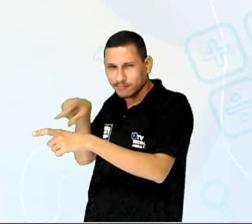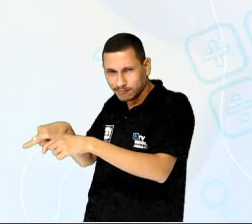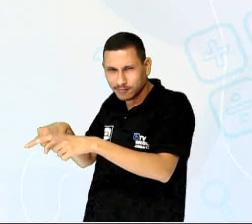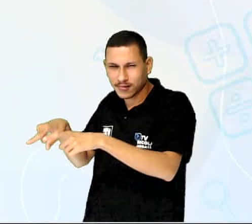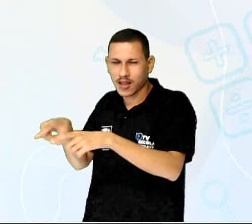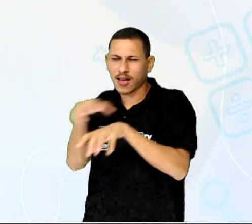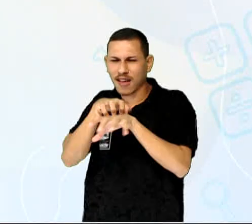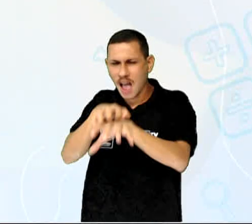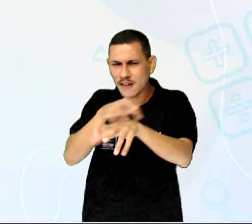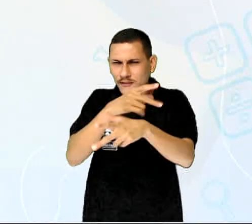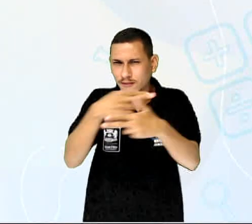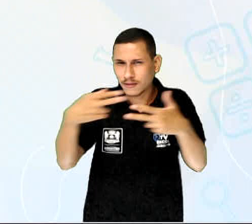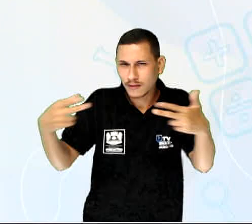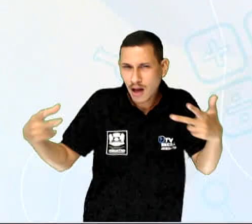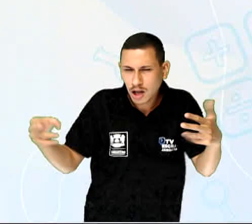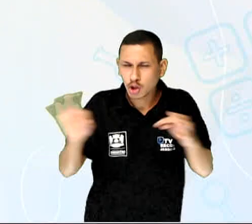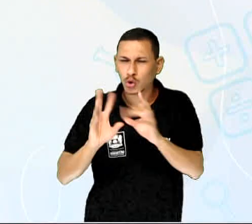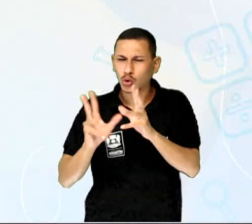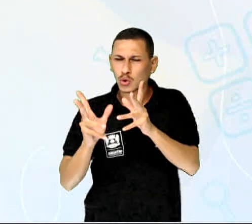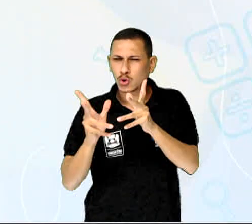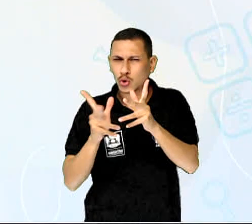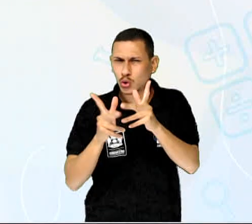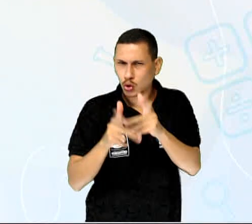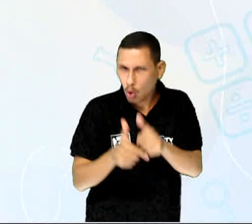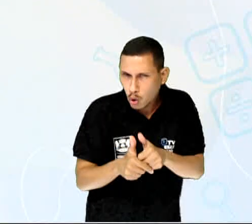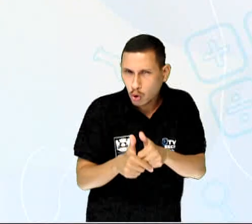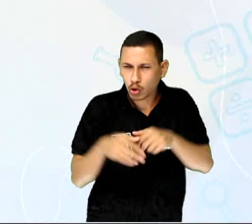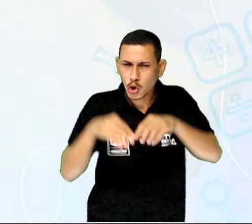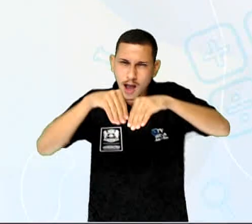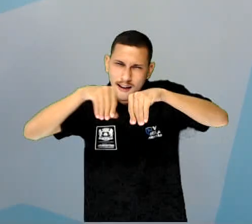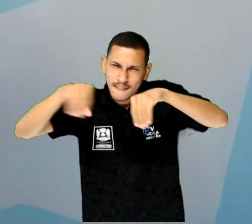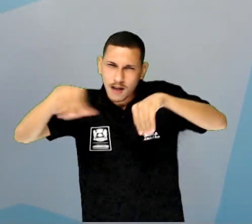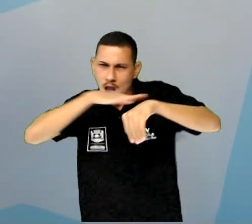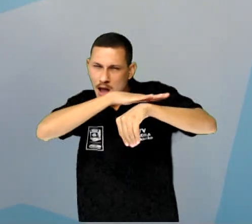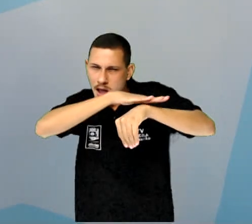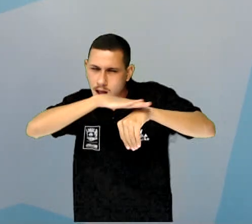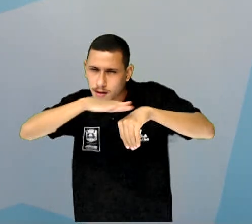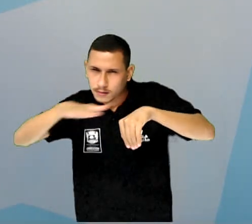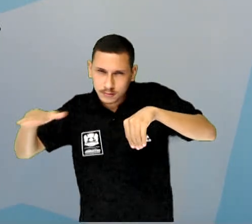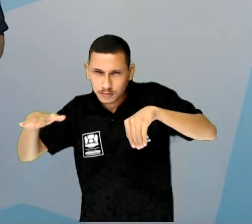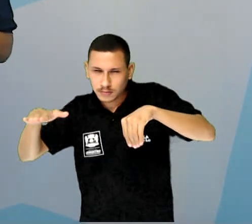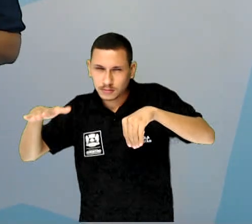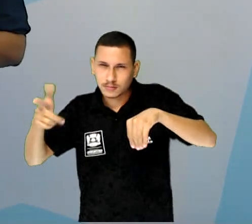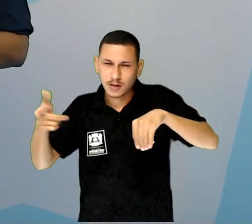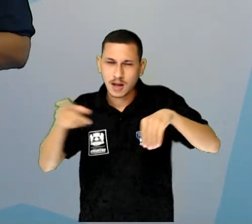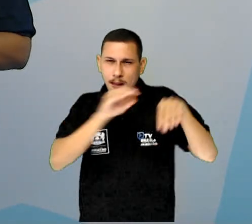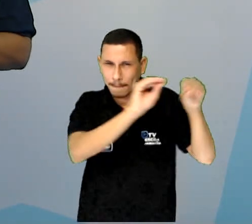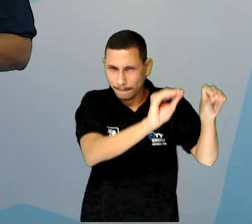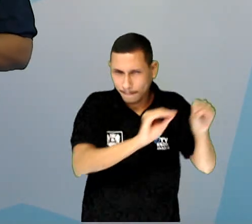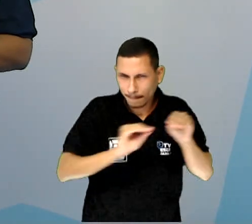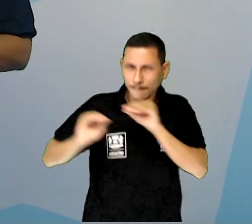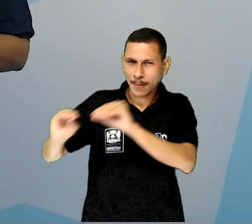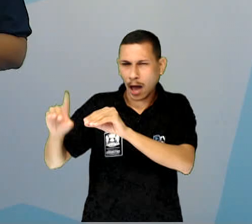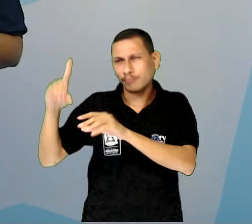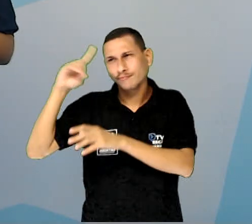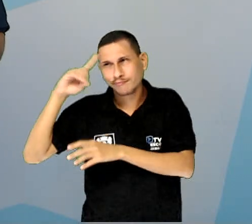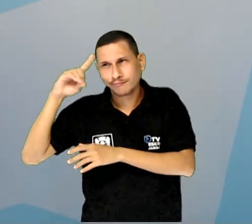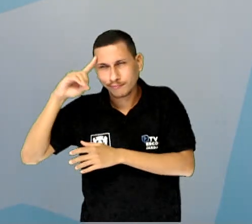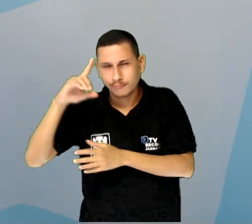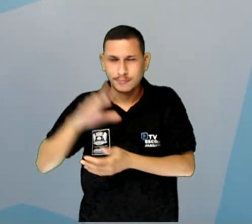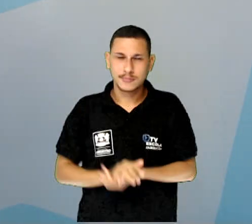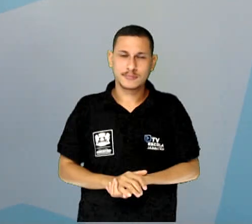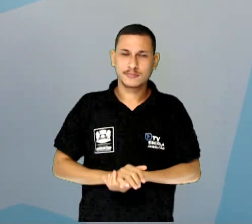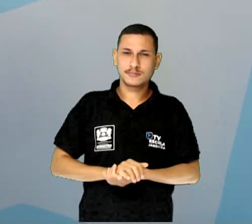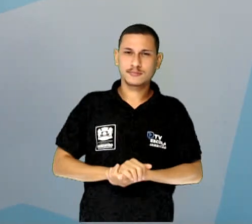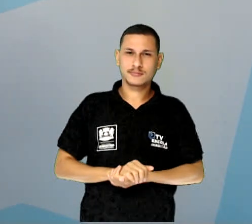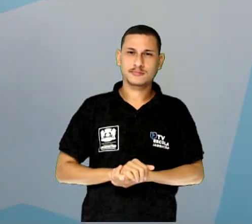terrestre são todos os meios de transporte que passam pelo chão, onde nós nos locomovemos normalmente, no nosso dia